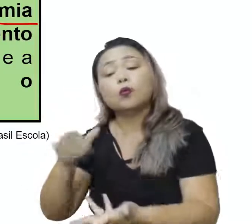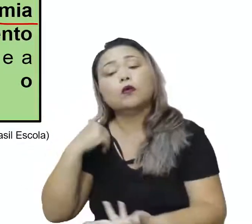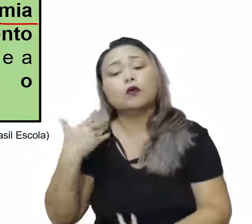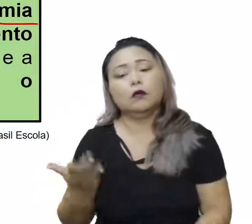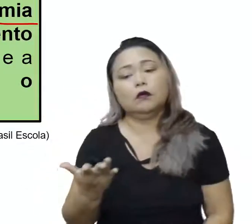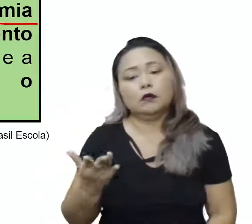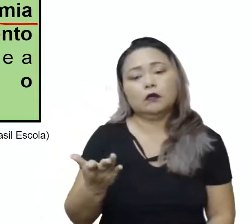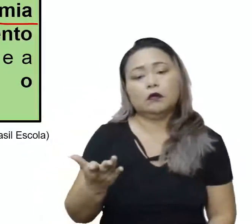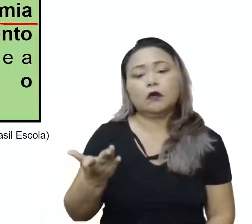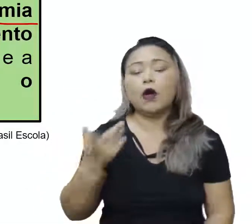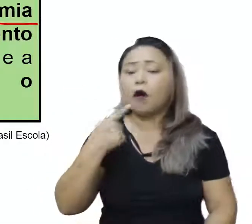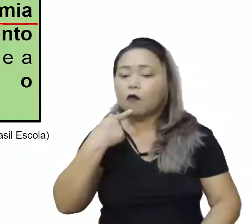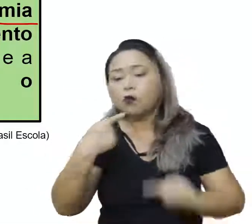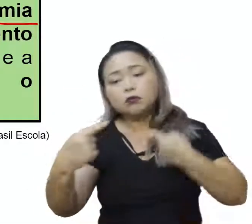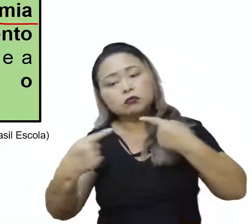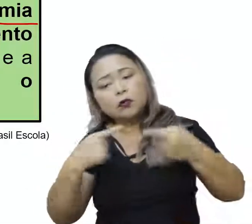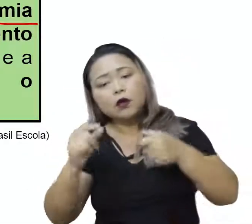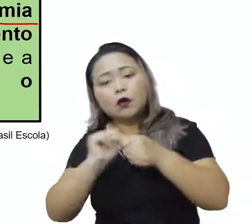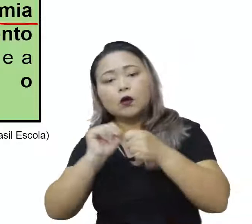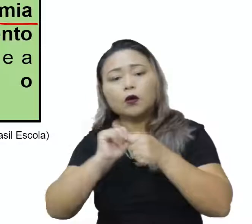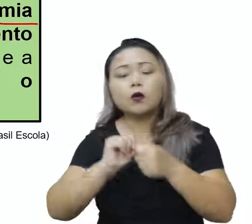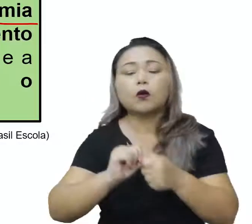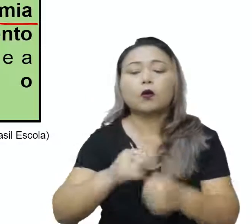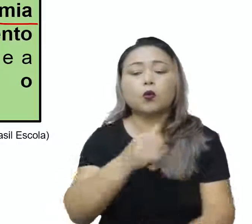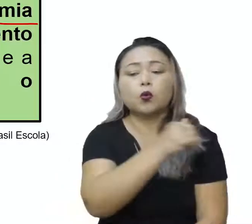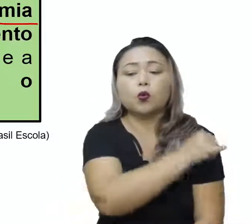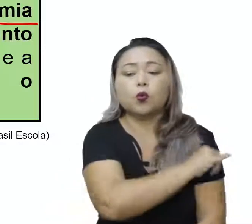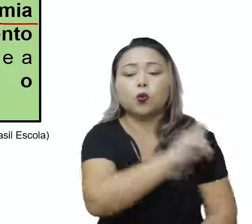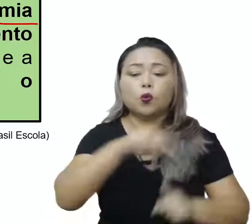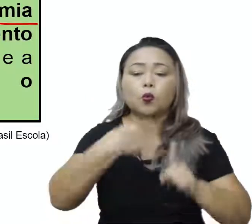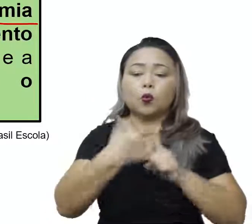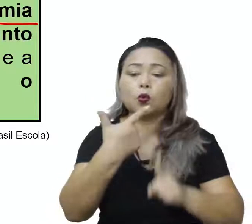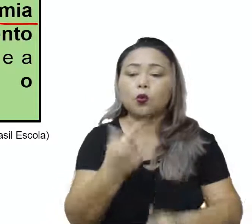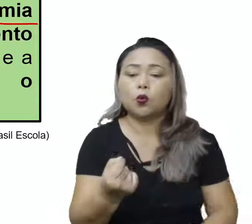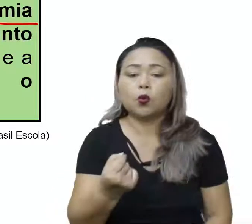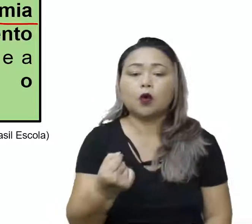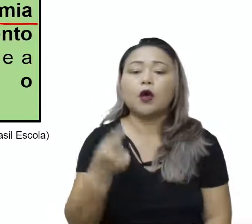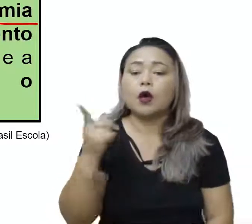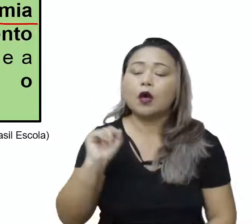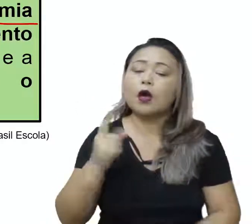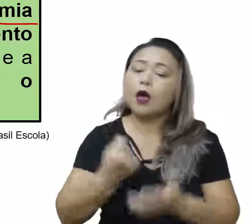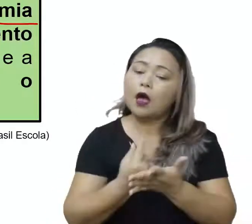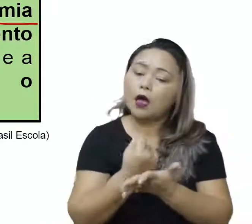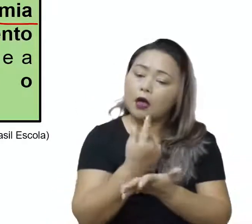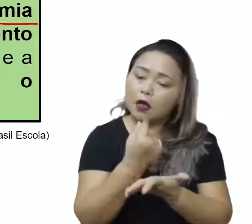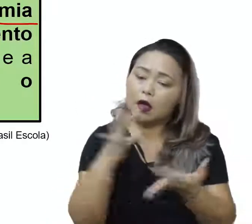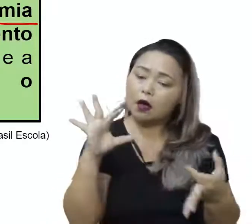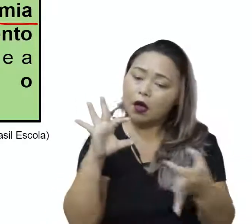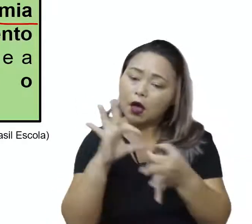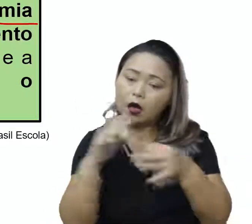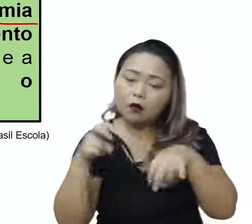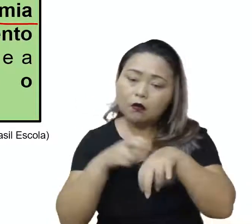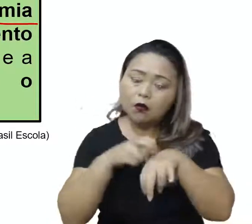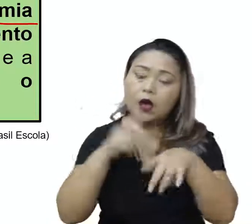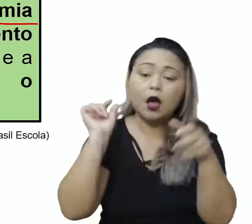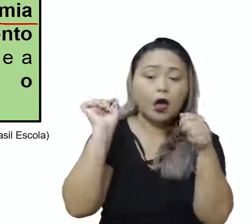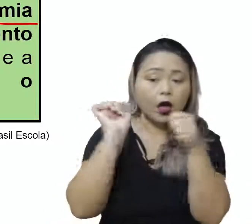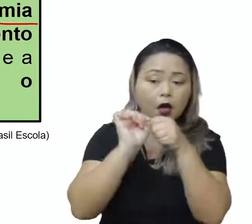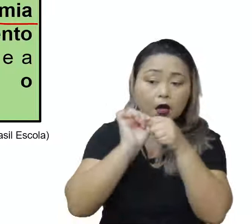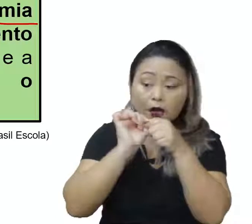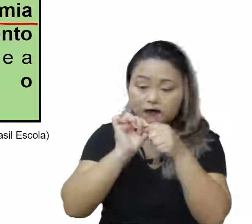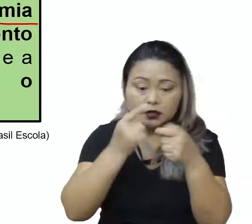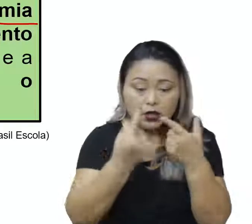foi discutido na Rio Mais. Essa economia verde também está relacionada a fazer-se